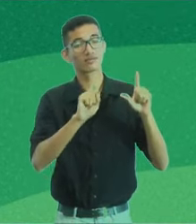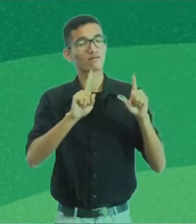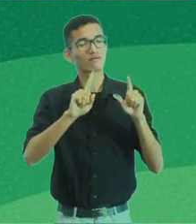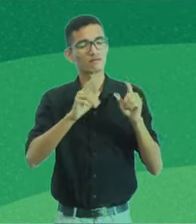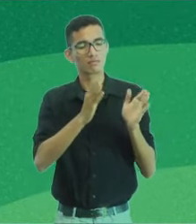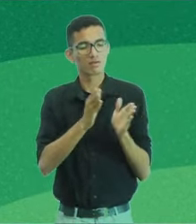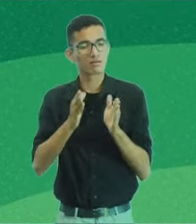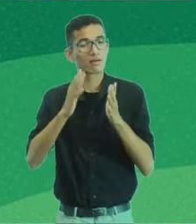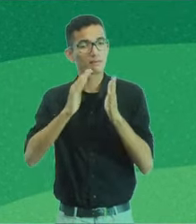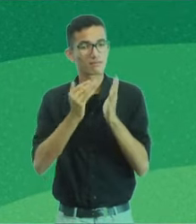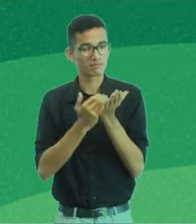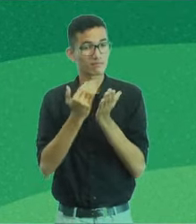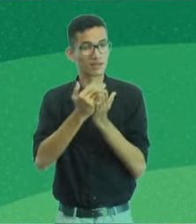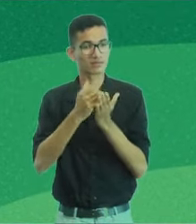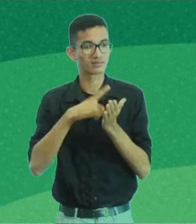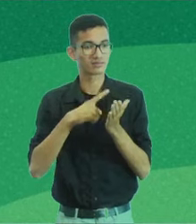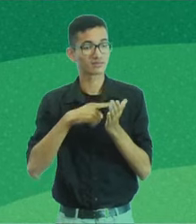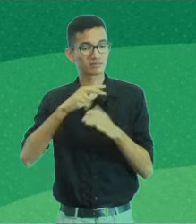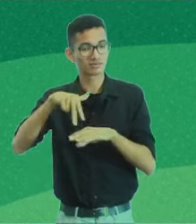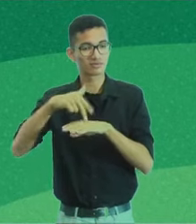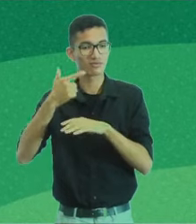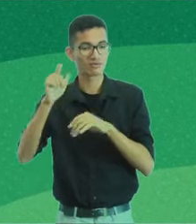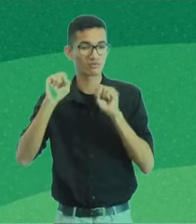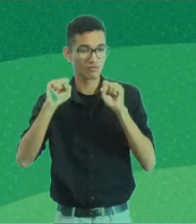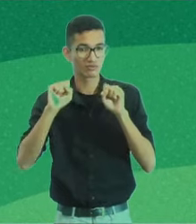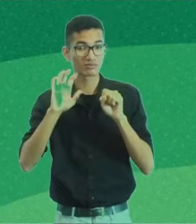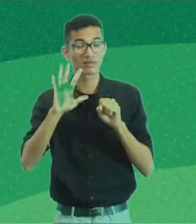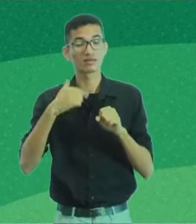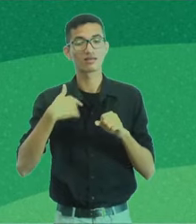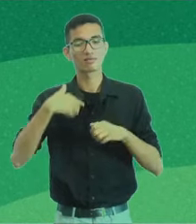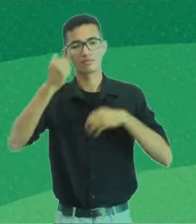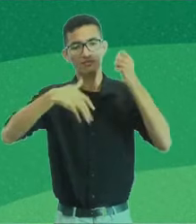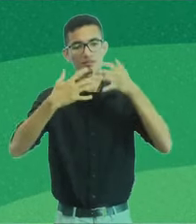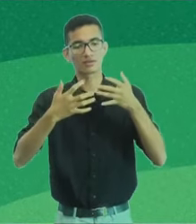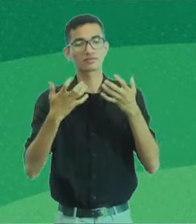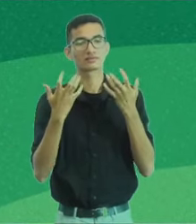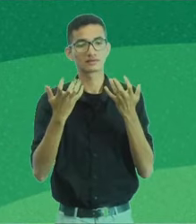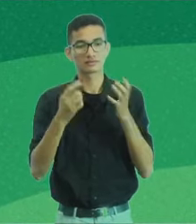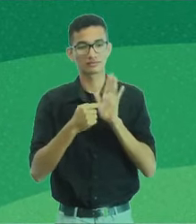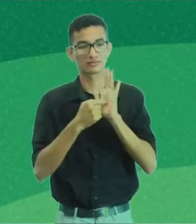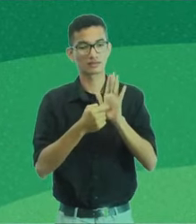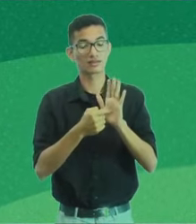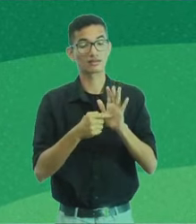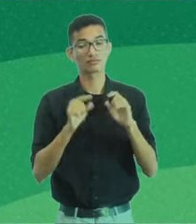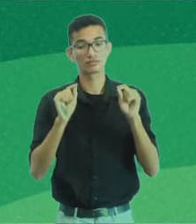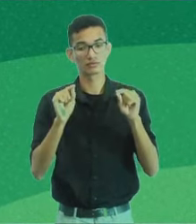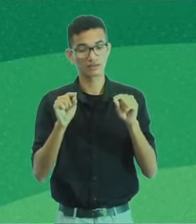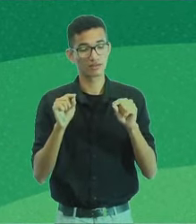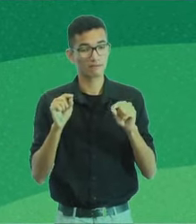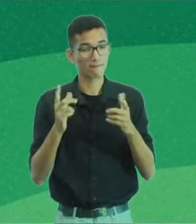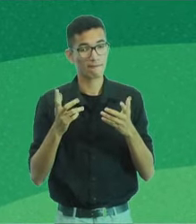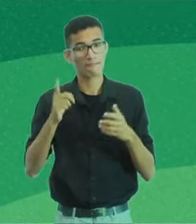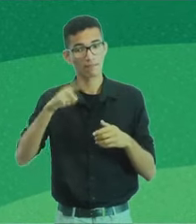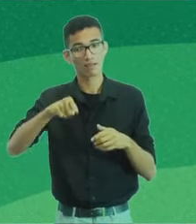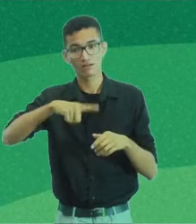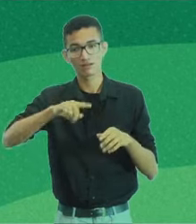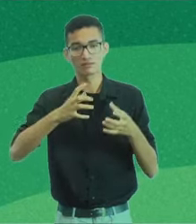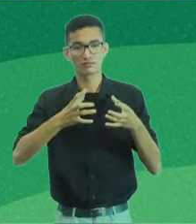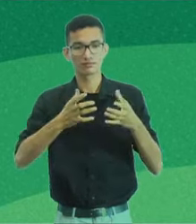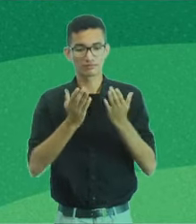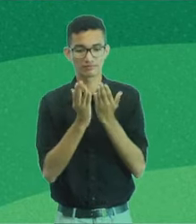mas a mensagem que eu queria dar aqui hoje para vocês é que a gente precisa abrir espaços